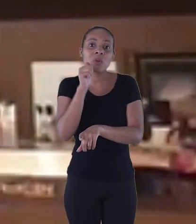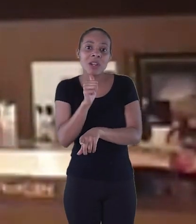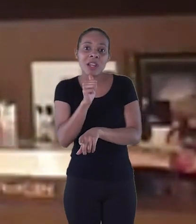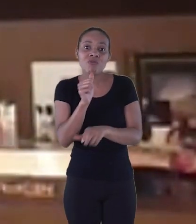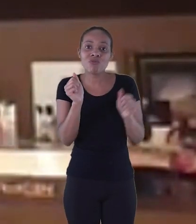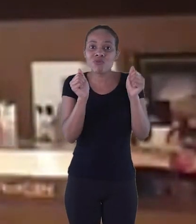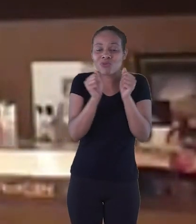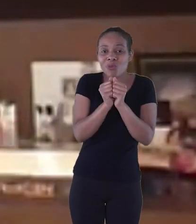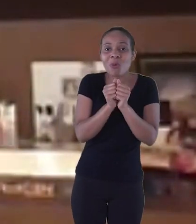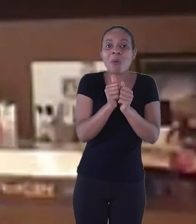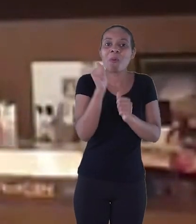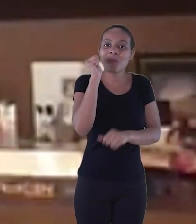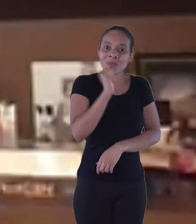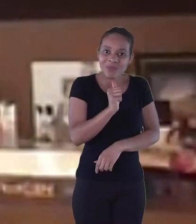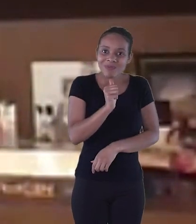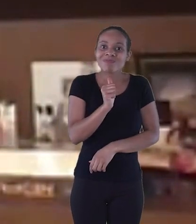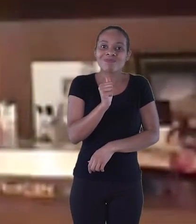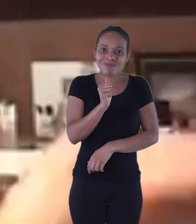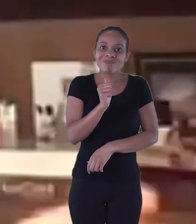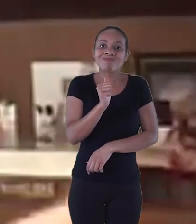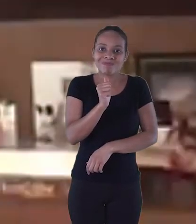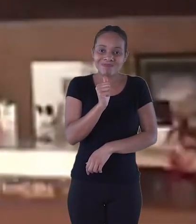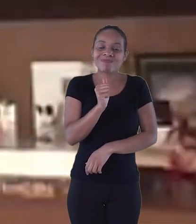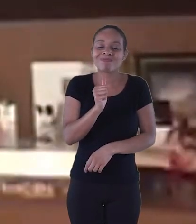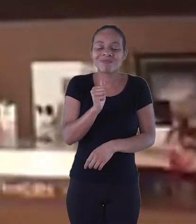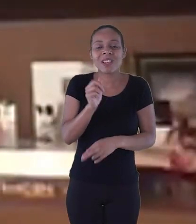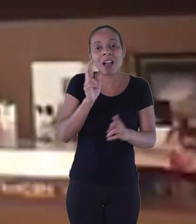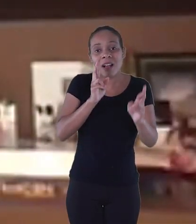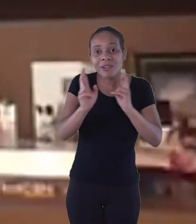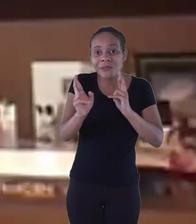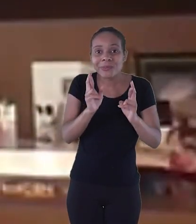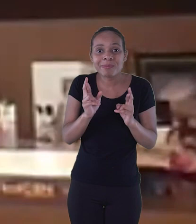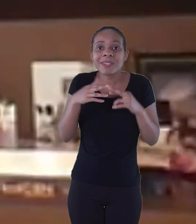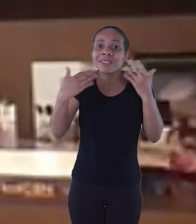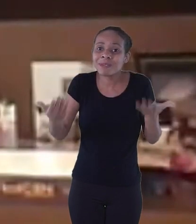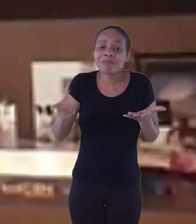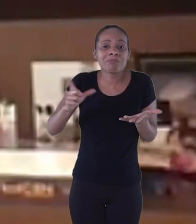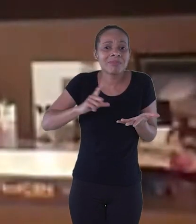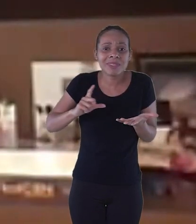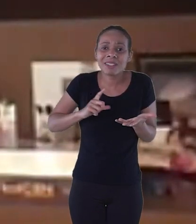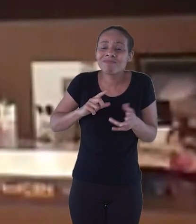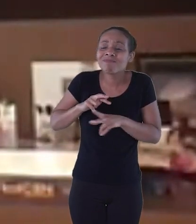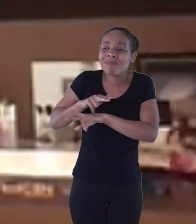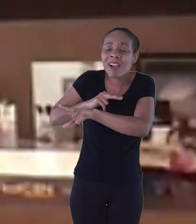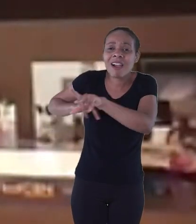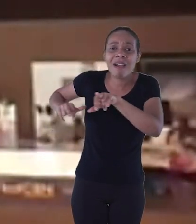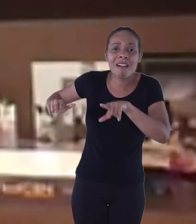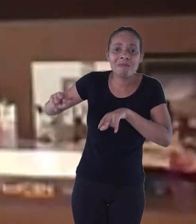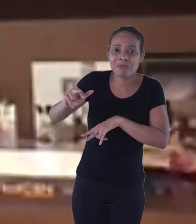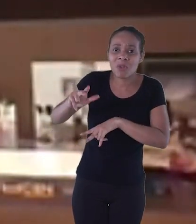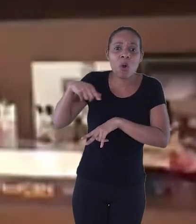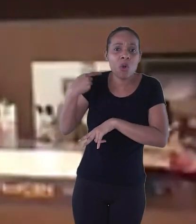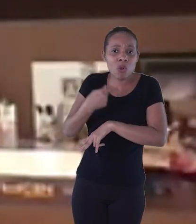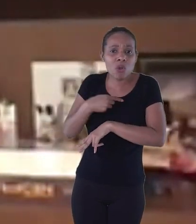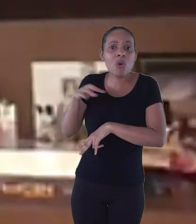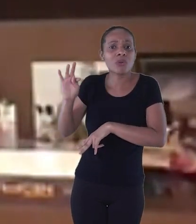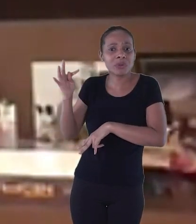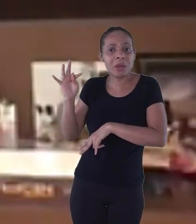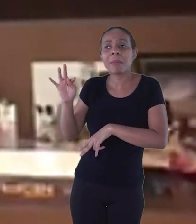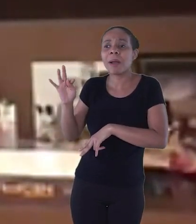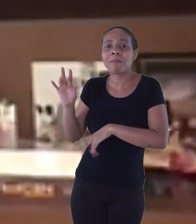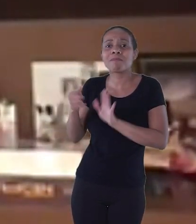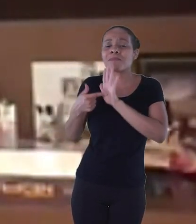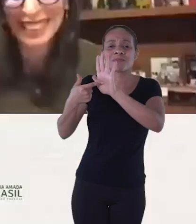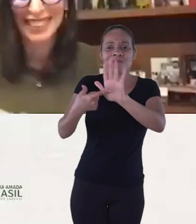numa expressão maravilhosa. Então, enfim, um pouco essa, né, é esse o mutirão do trabalho, né? O Flávio fala de aventura, eu falo